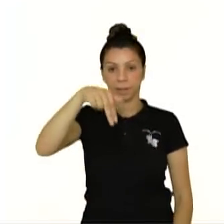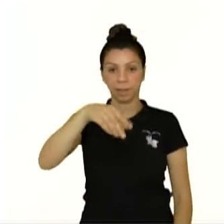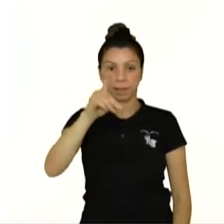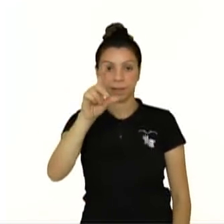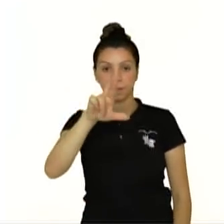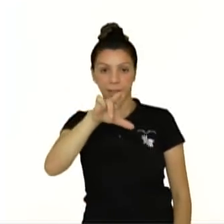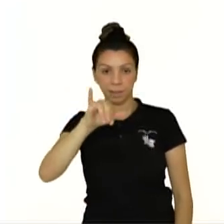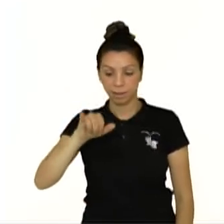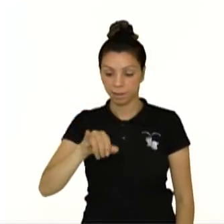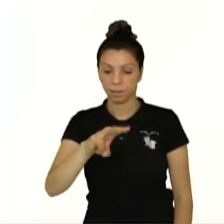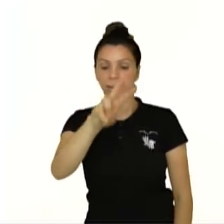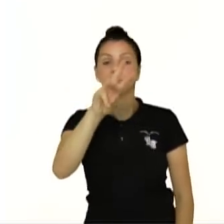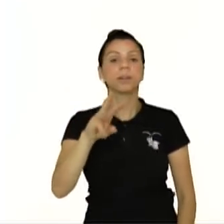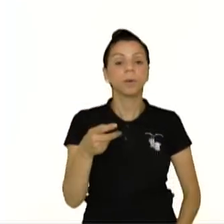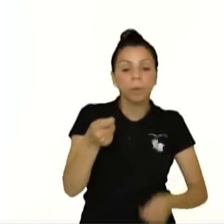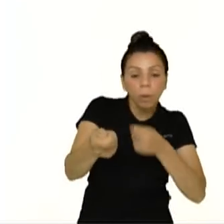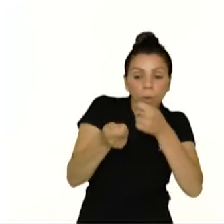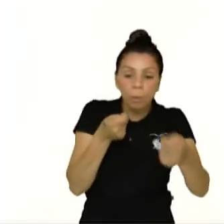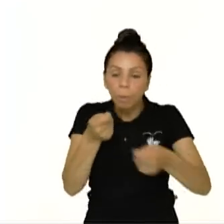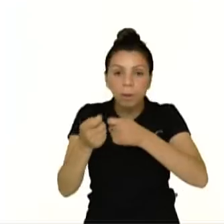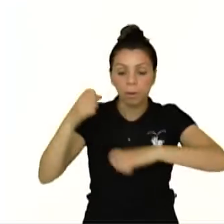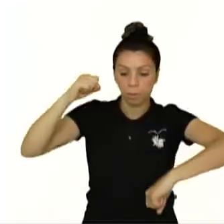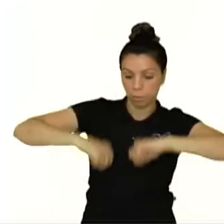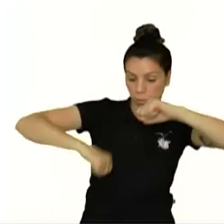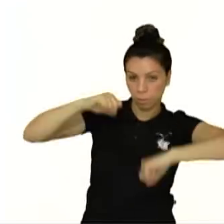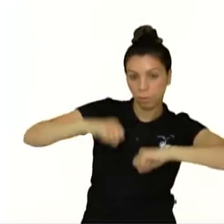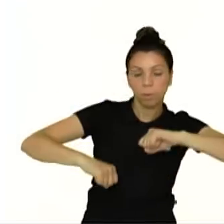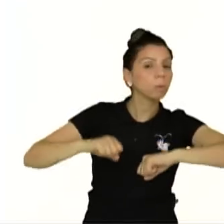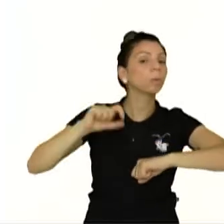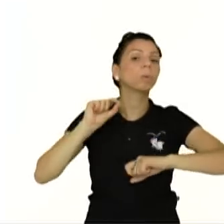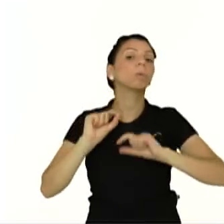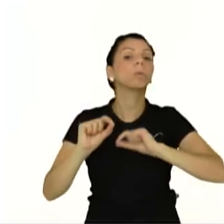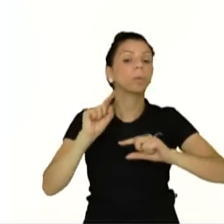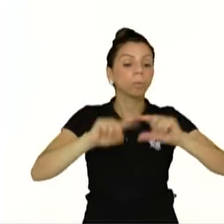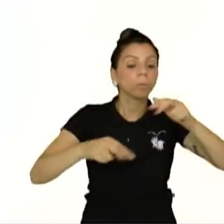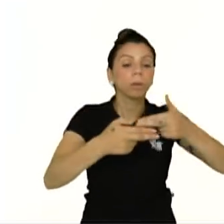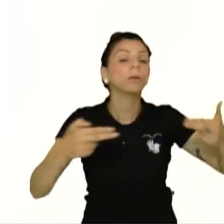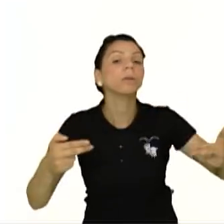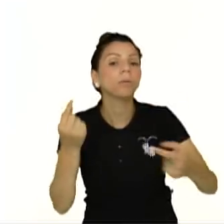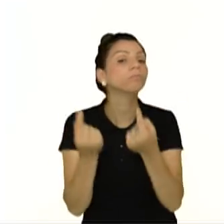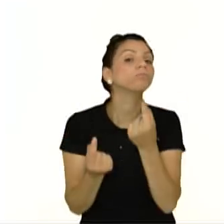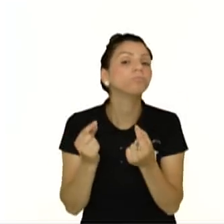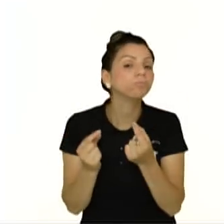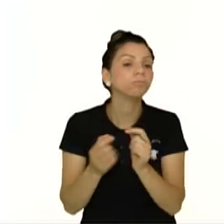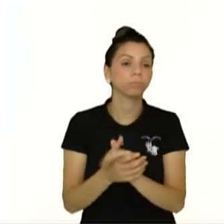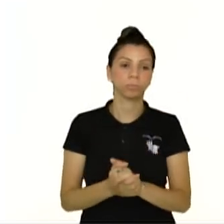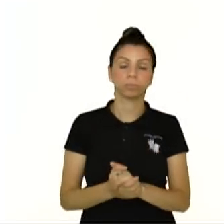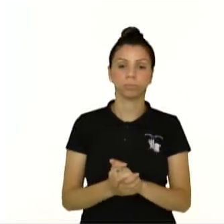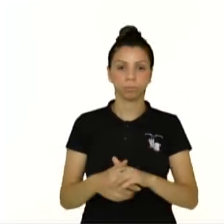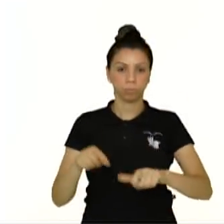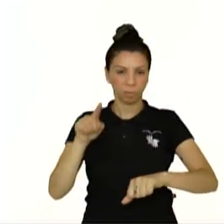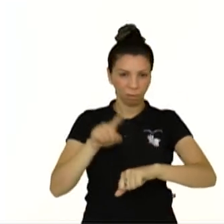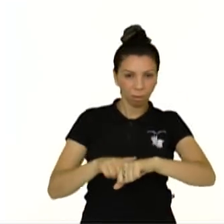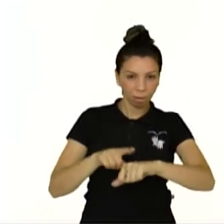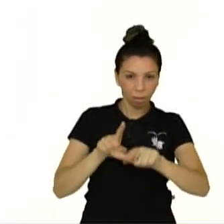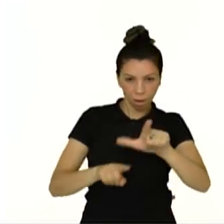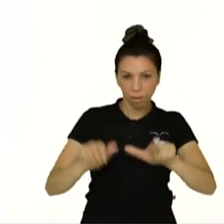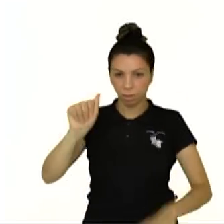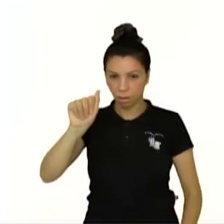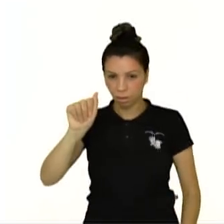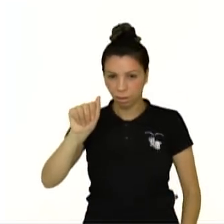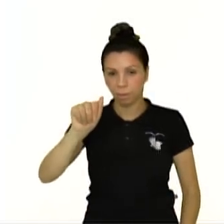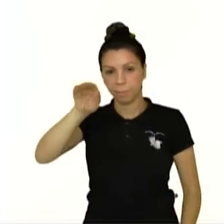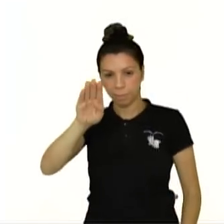falar dele, dominou o segmento industrial da seguinte matéria-prima: A, ferro, B,